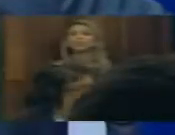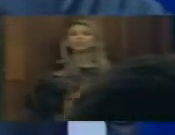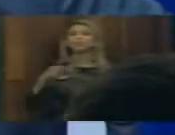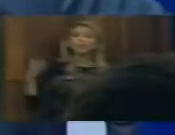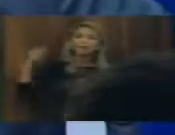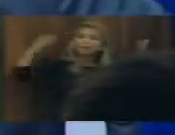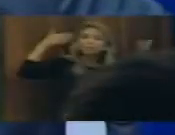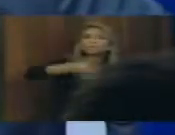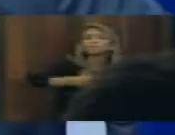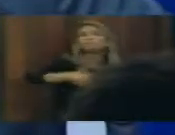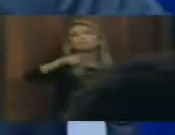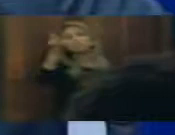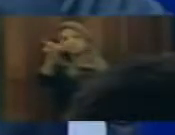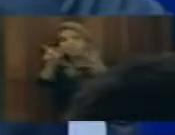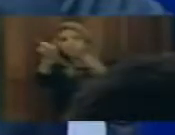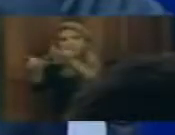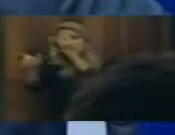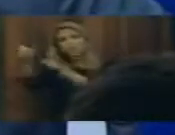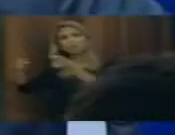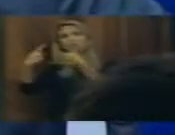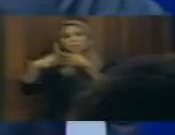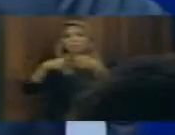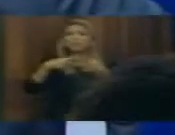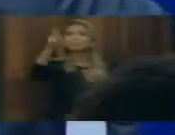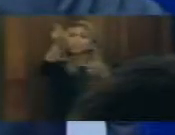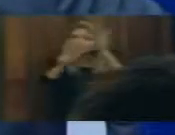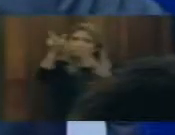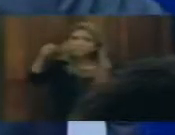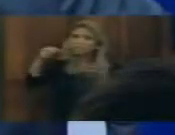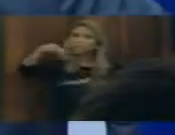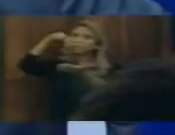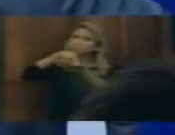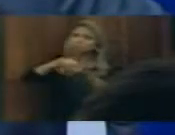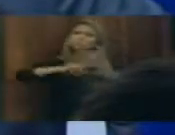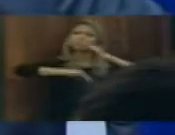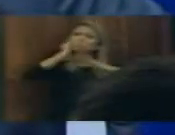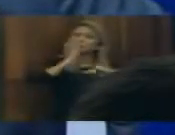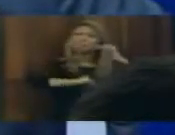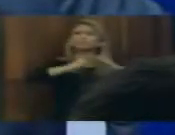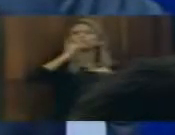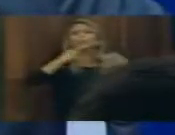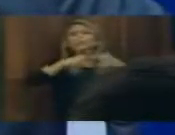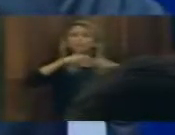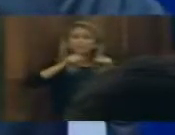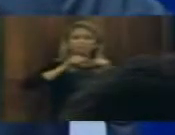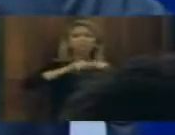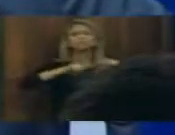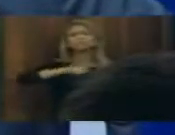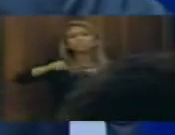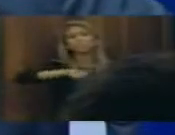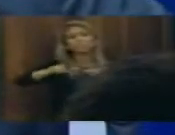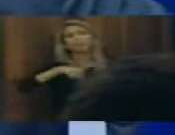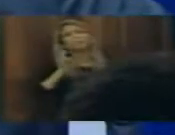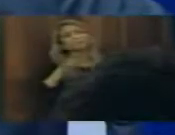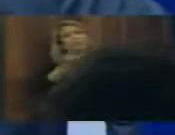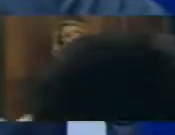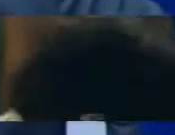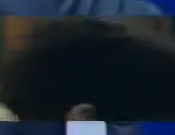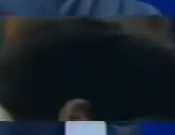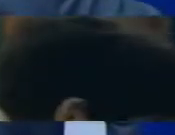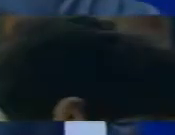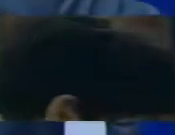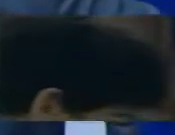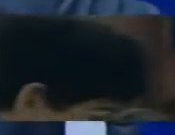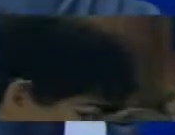parte de um pilar de profissionalismo onde alavanca o trabalho para dar prevenção à